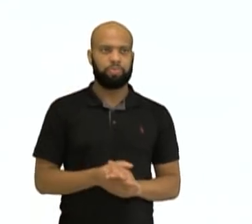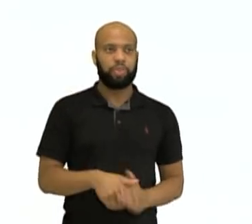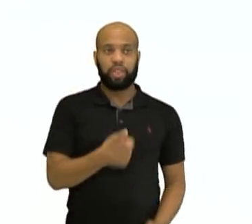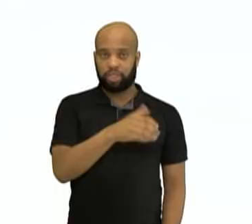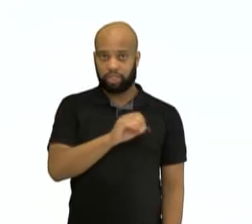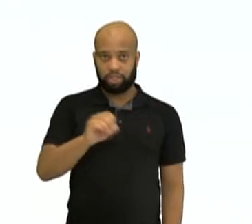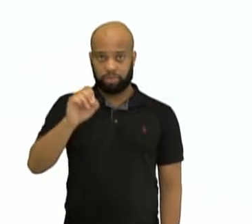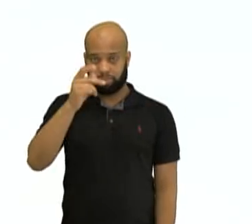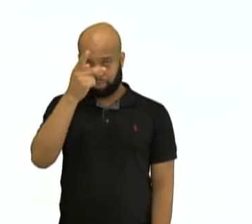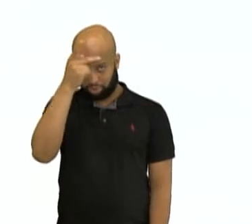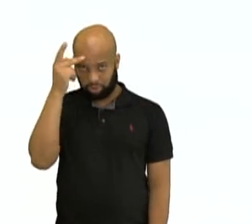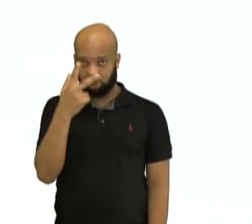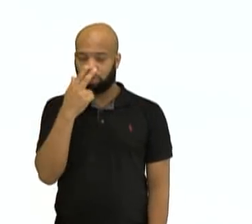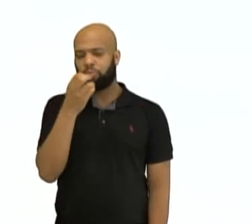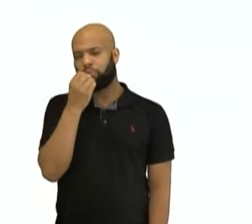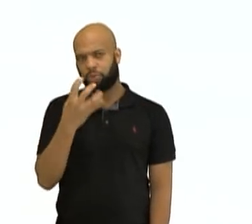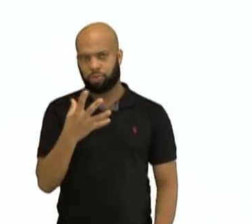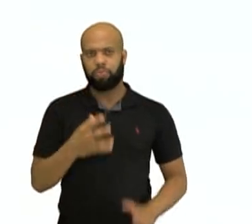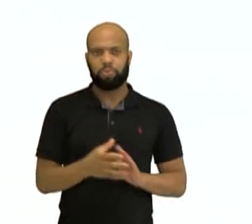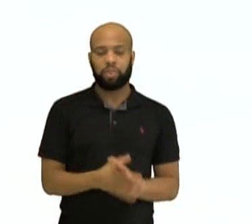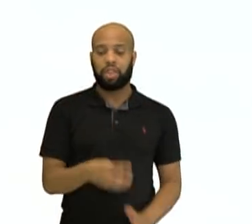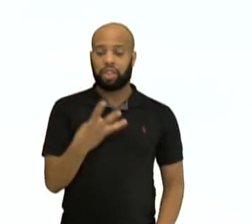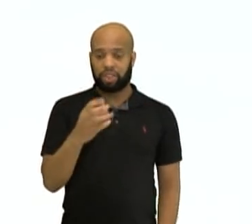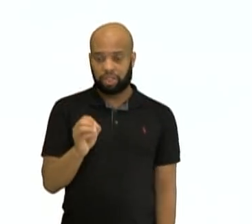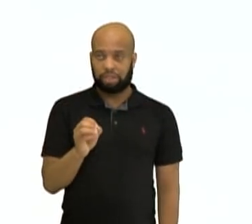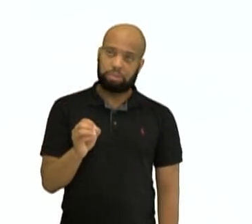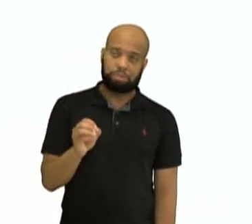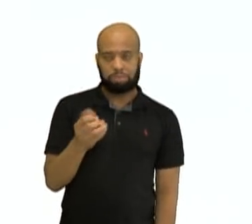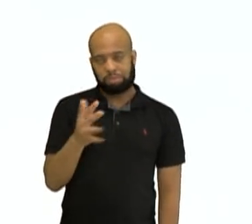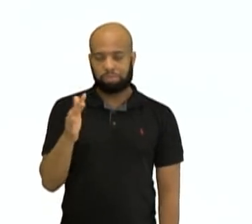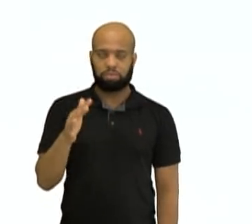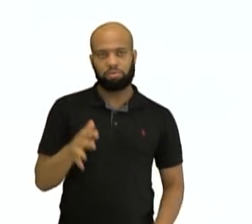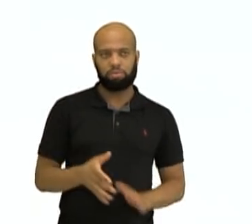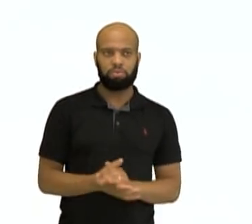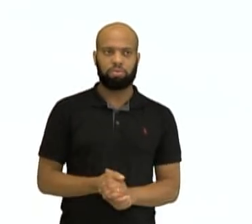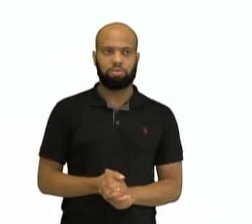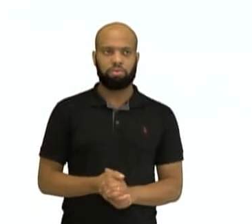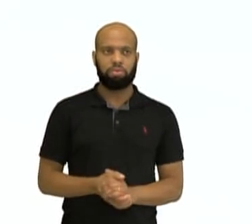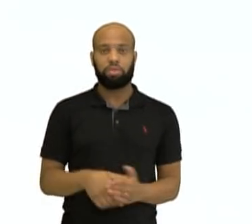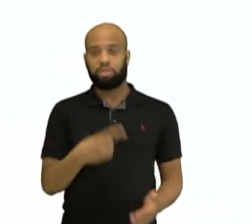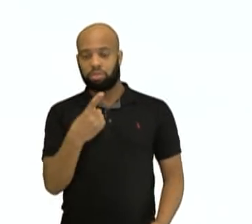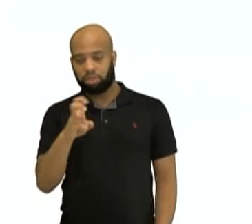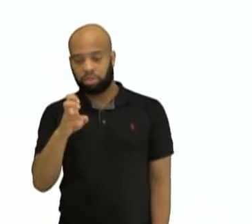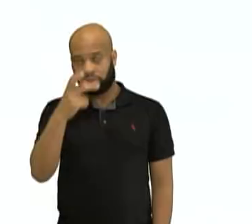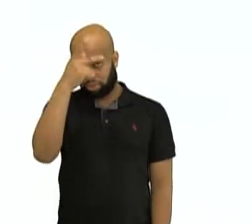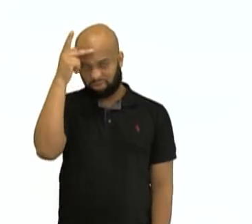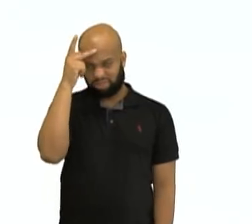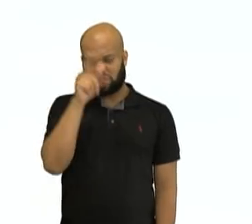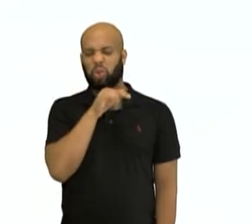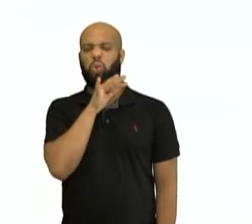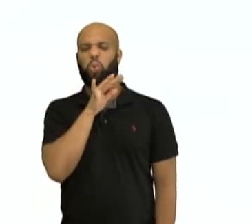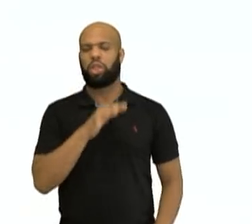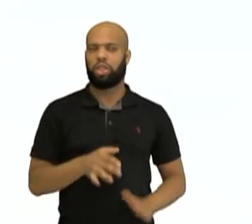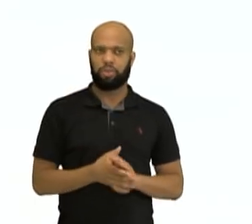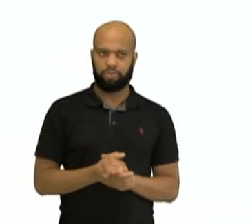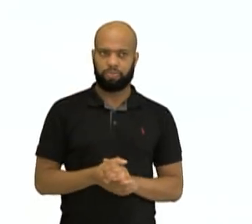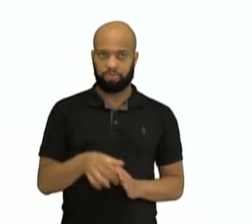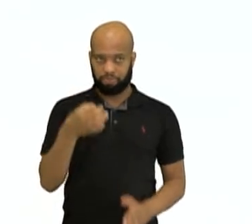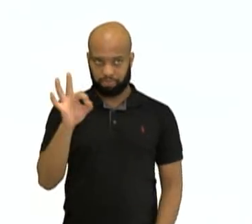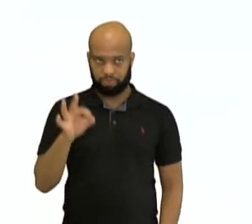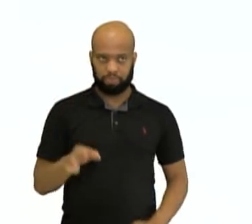acharam bom, 30 pessoas acharam regular e 15 pessoas acharam ruim.